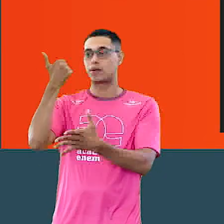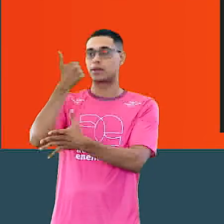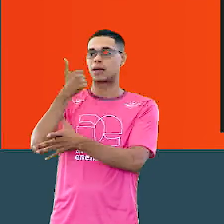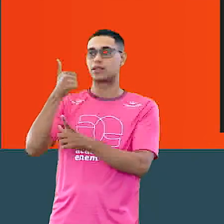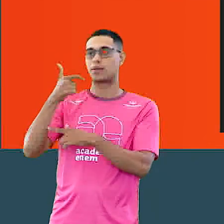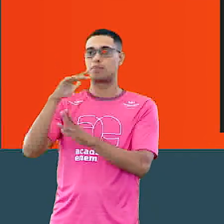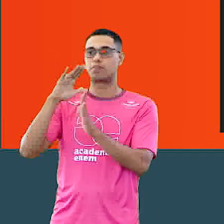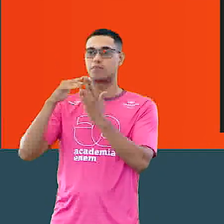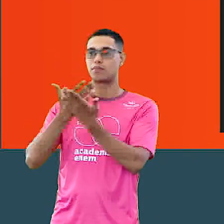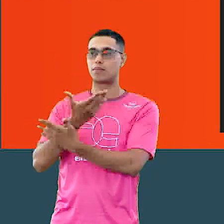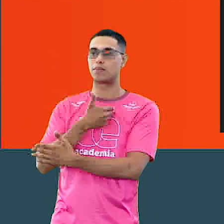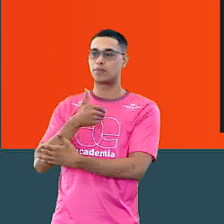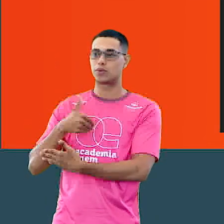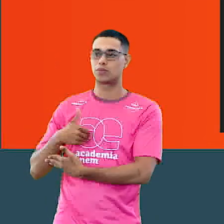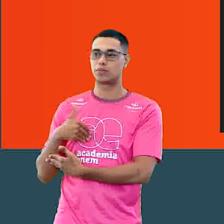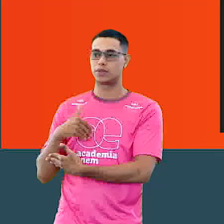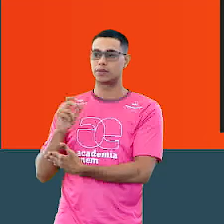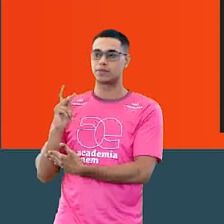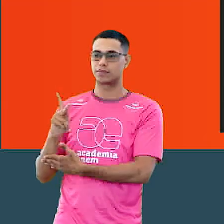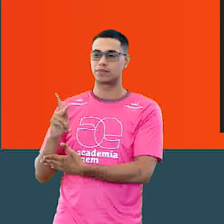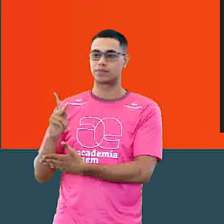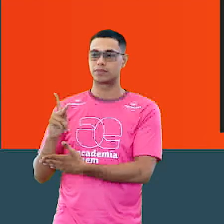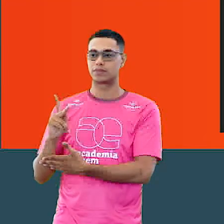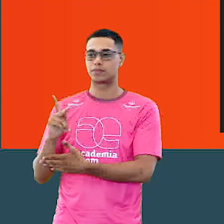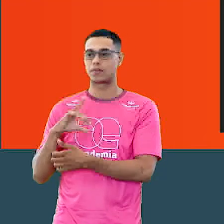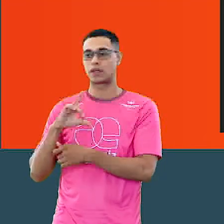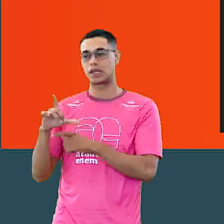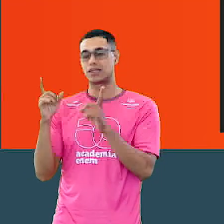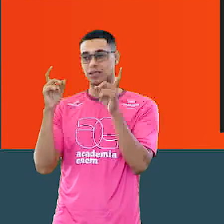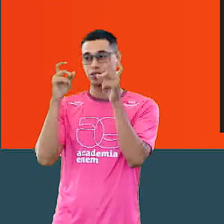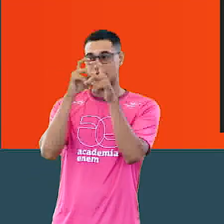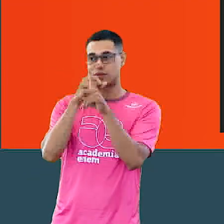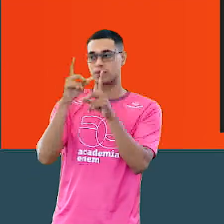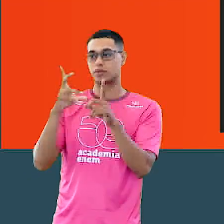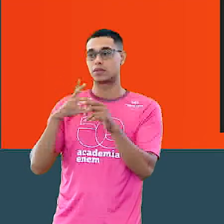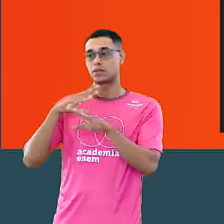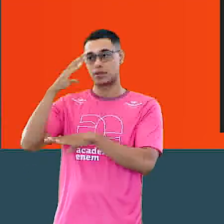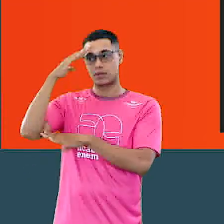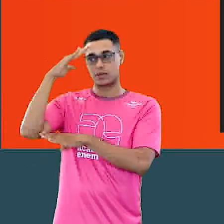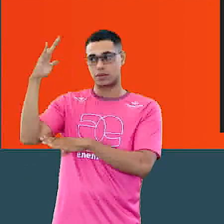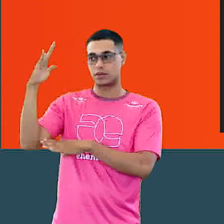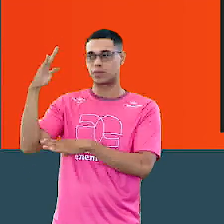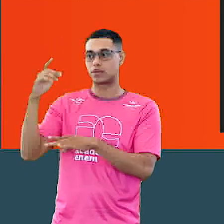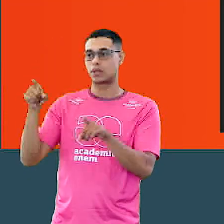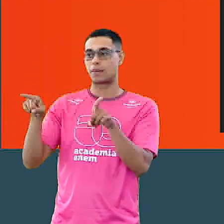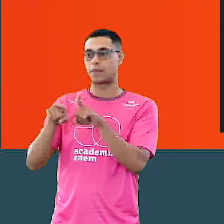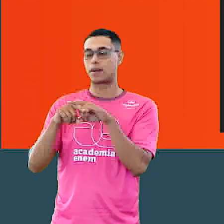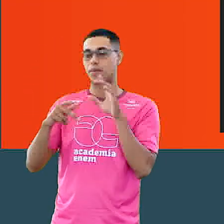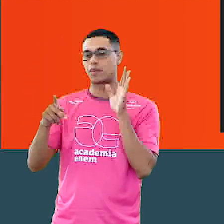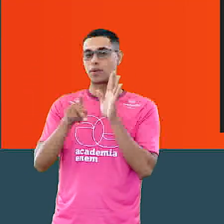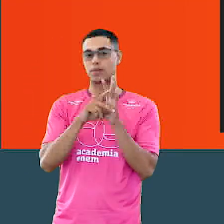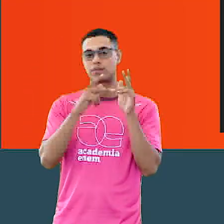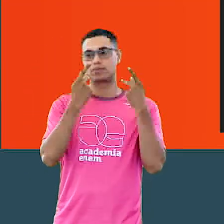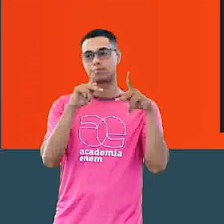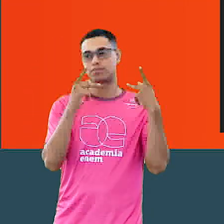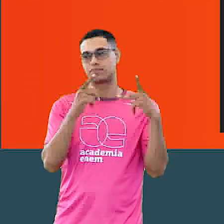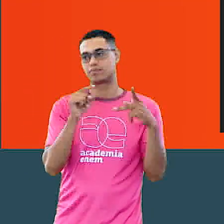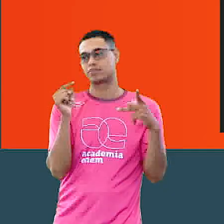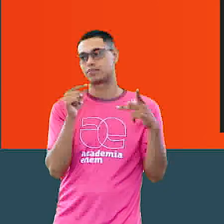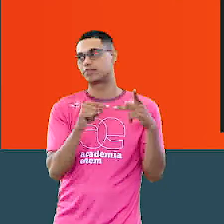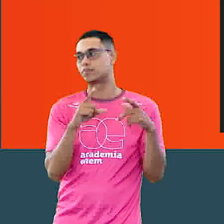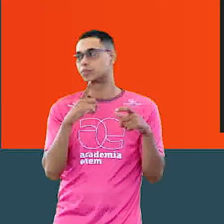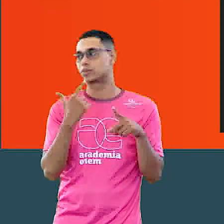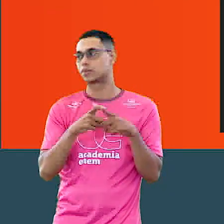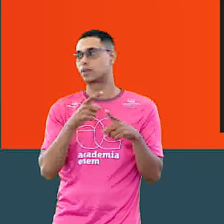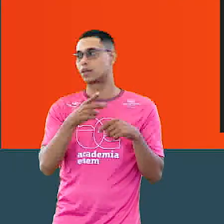escola. Ok, então fica mais complicado. Principalmente também para a ProUni. E o ProUni,